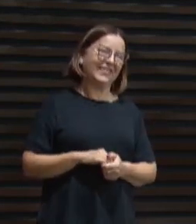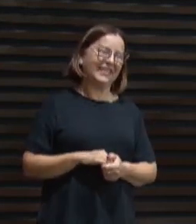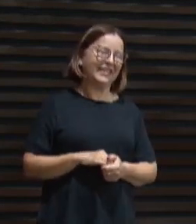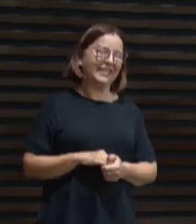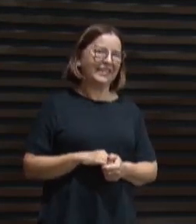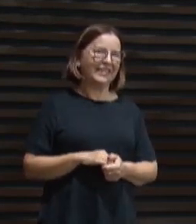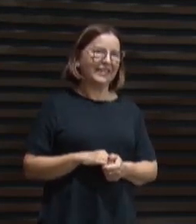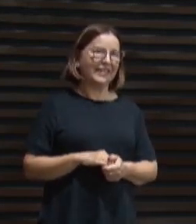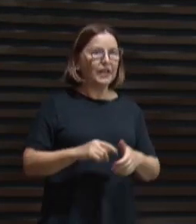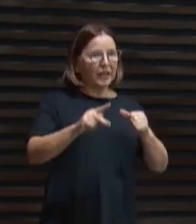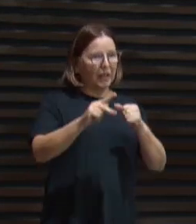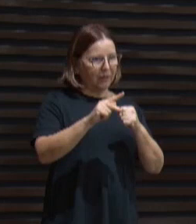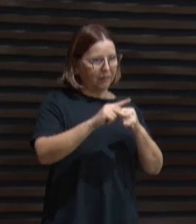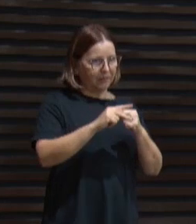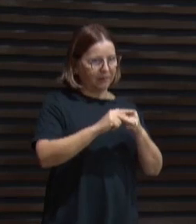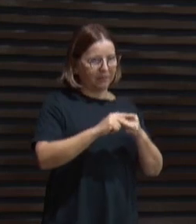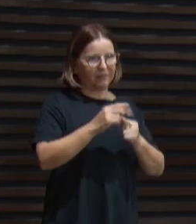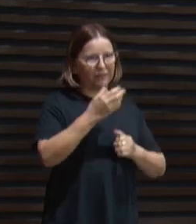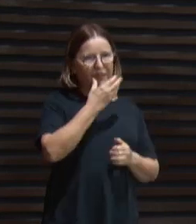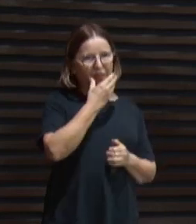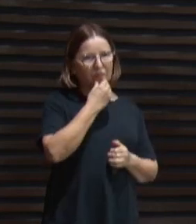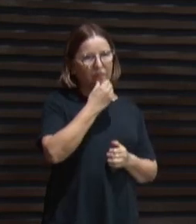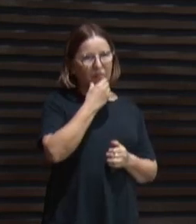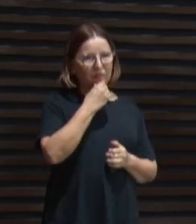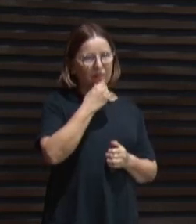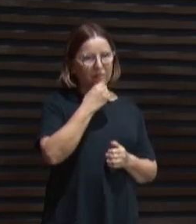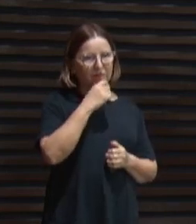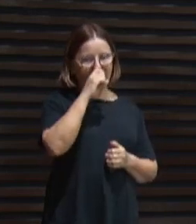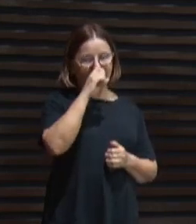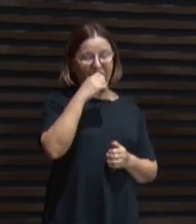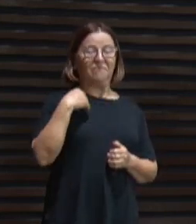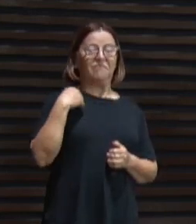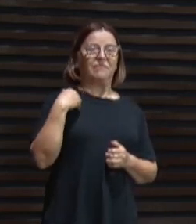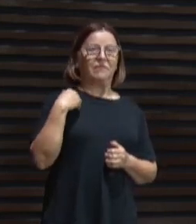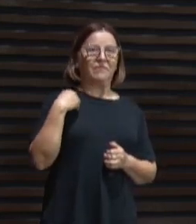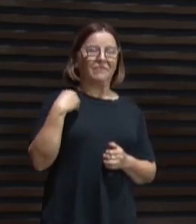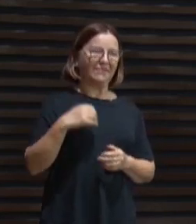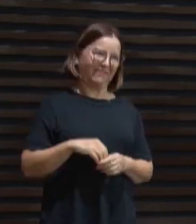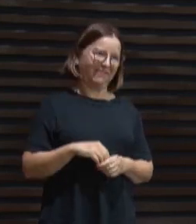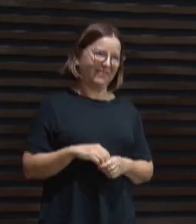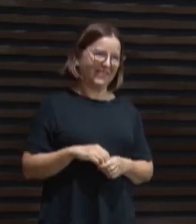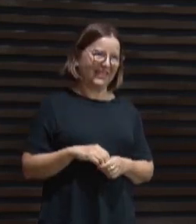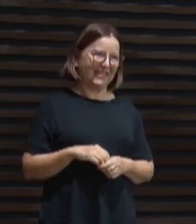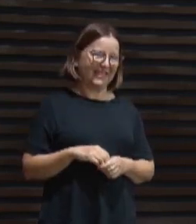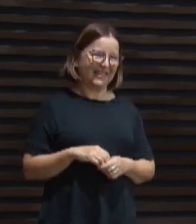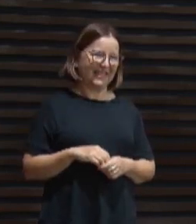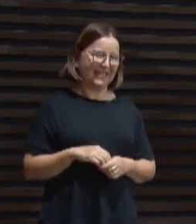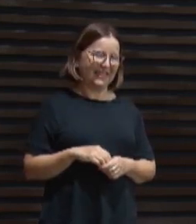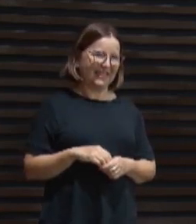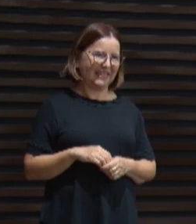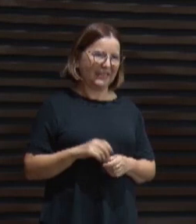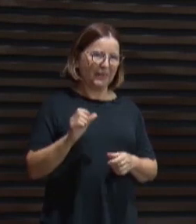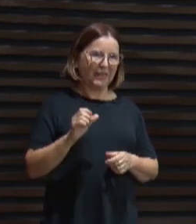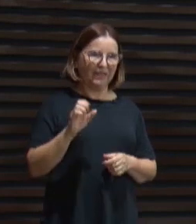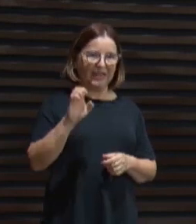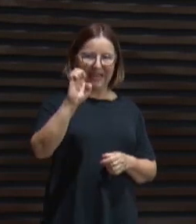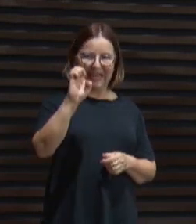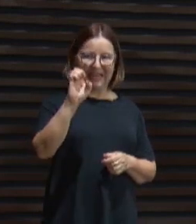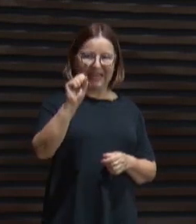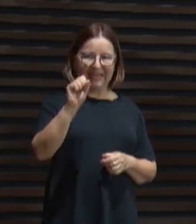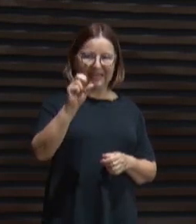Pedro era um tipo snob. Você sabe que essa palavra snob significa